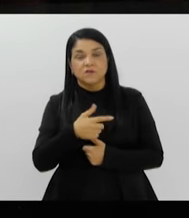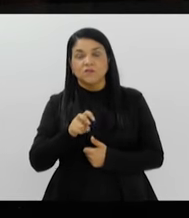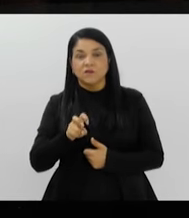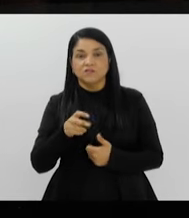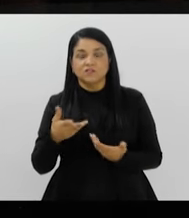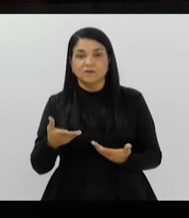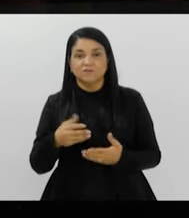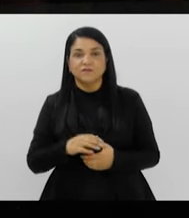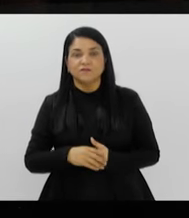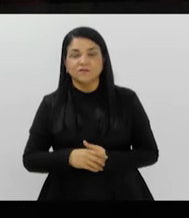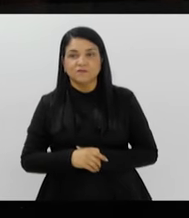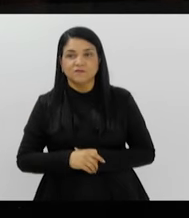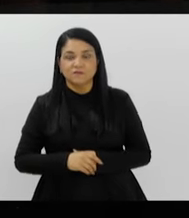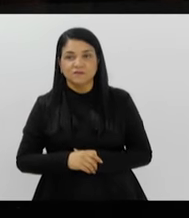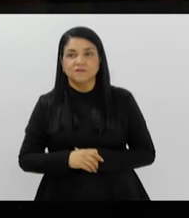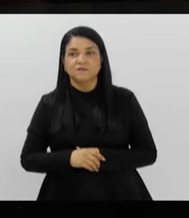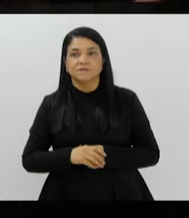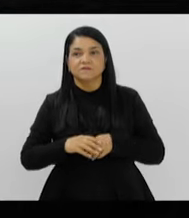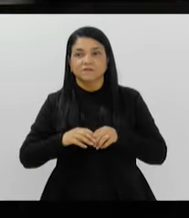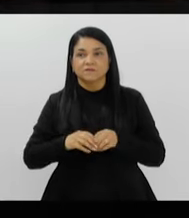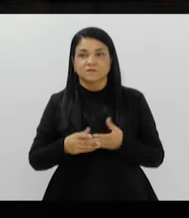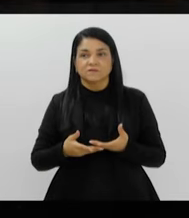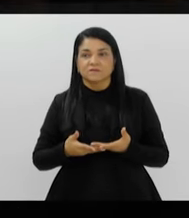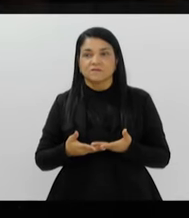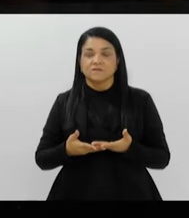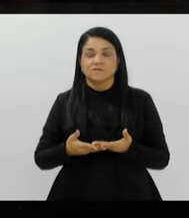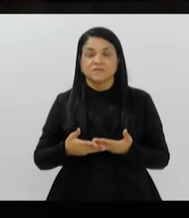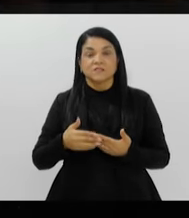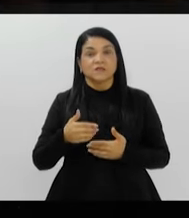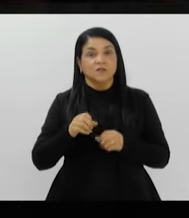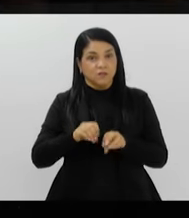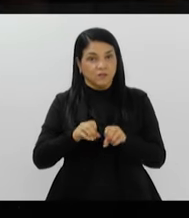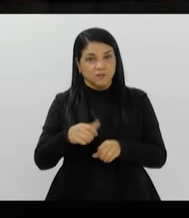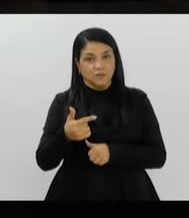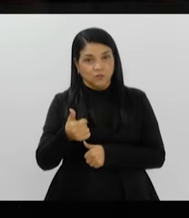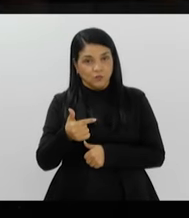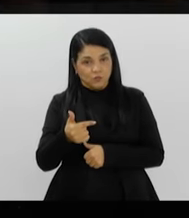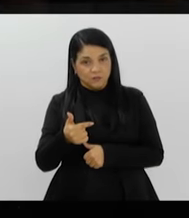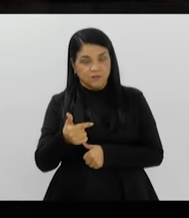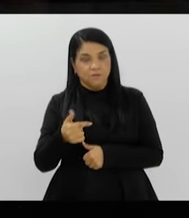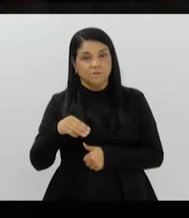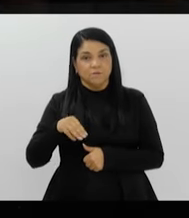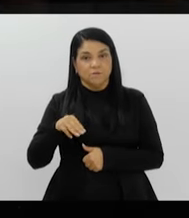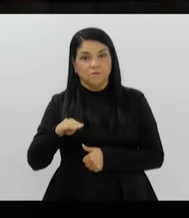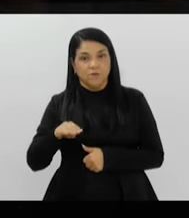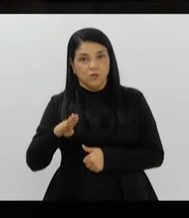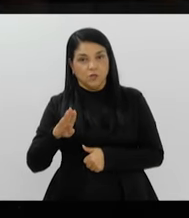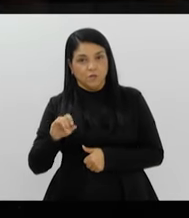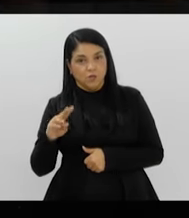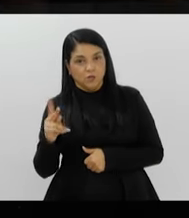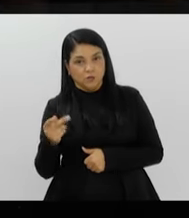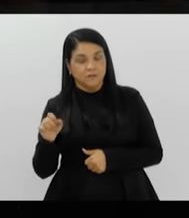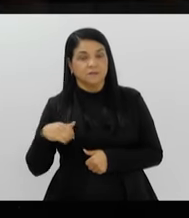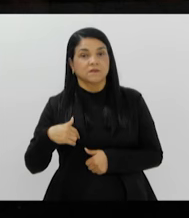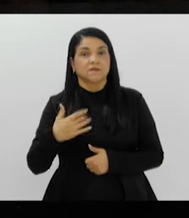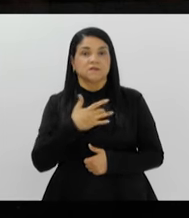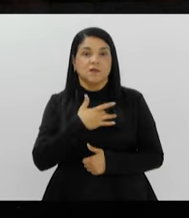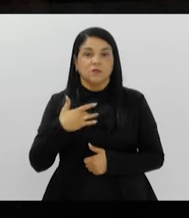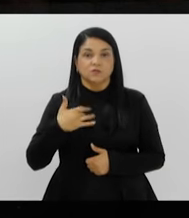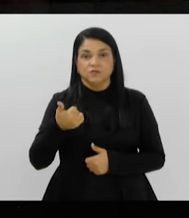a dizer, educação é 12 e saúde 10.